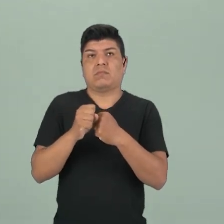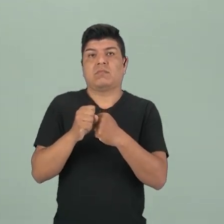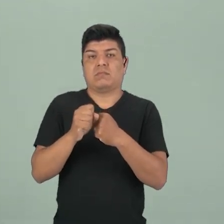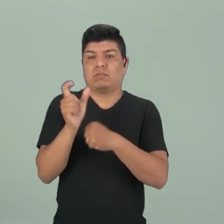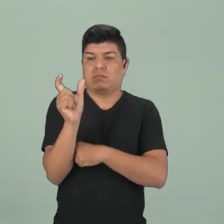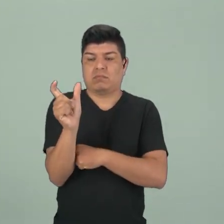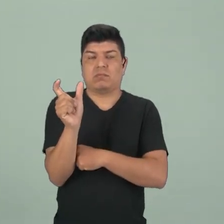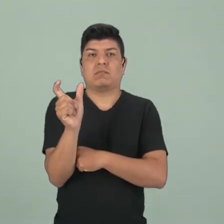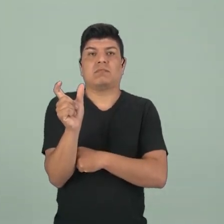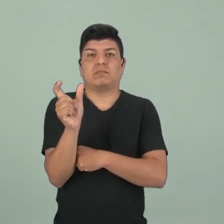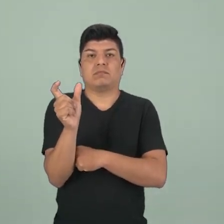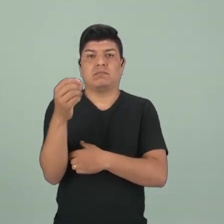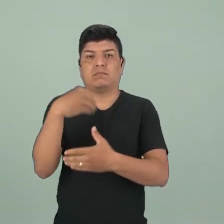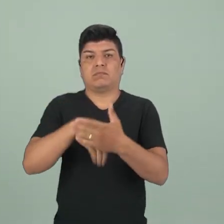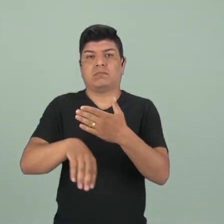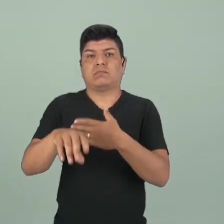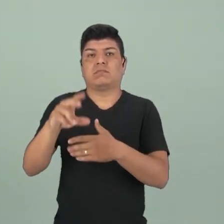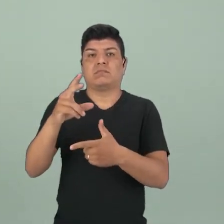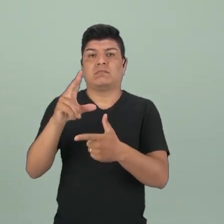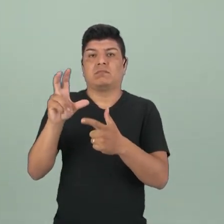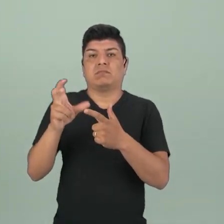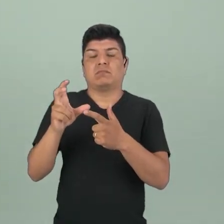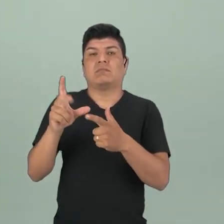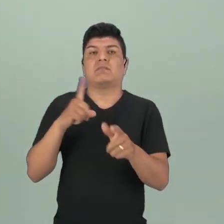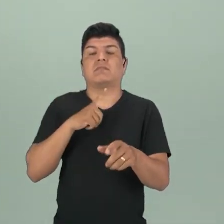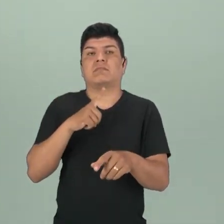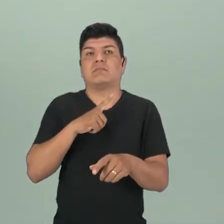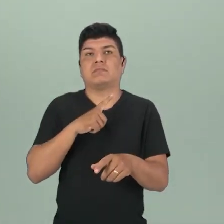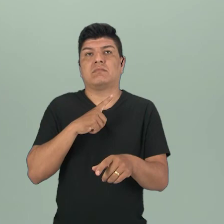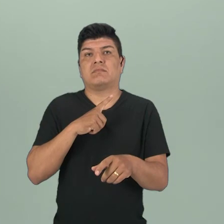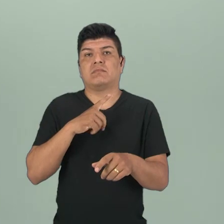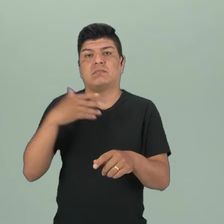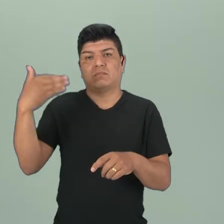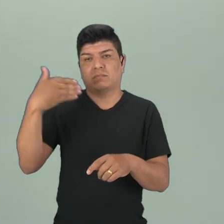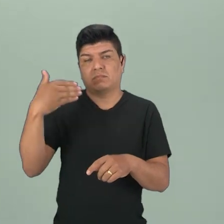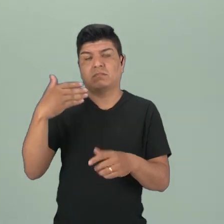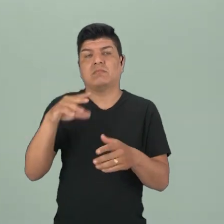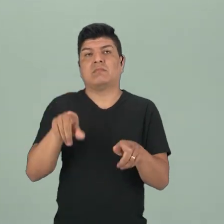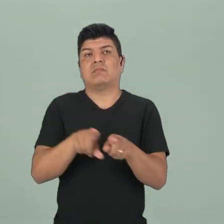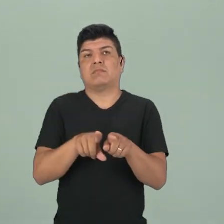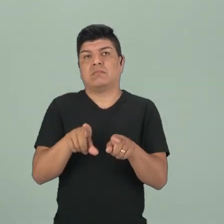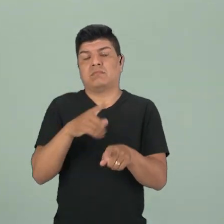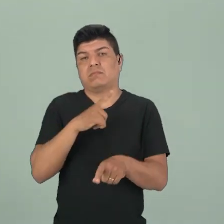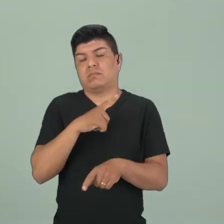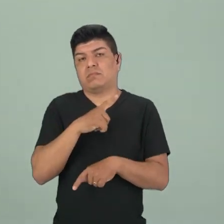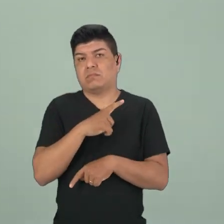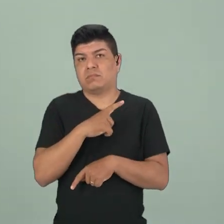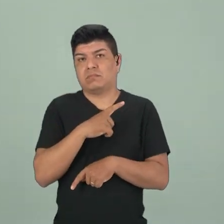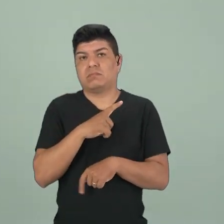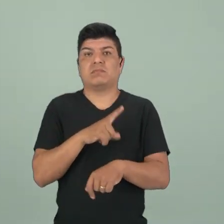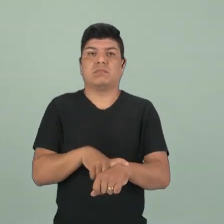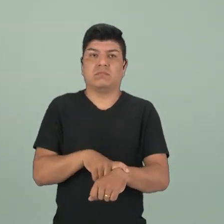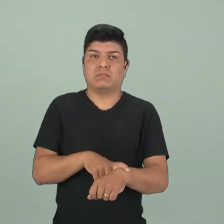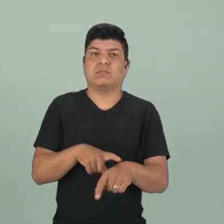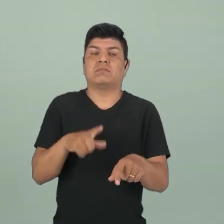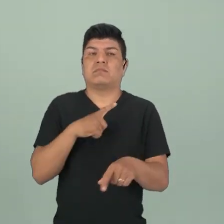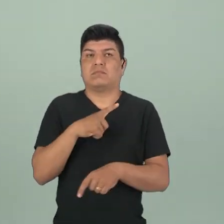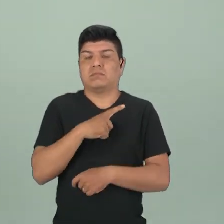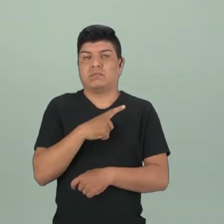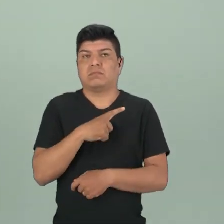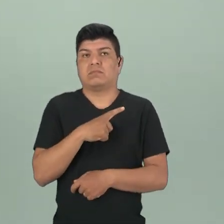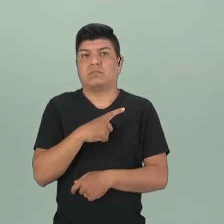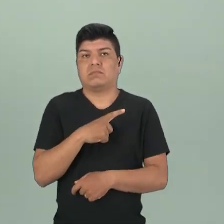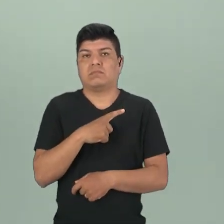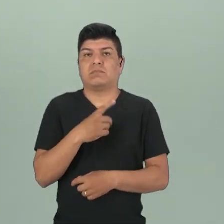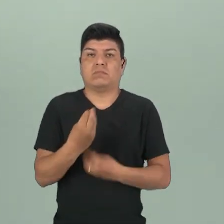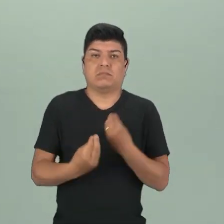da palavra. E dentro dos advérbios, eu tenho os de frequência, né? Eu tenho aí o de tempo, eu tenho o